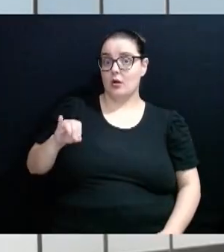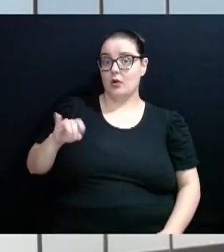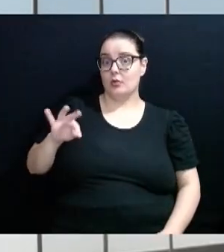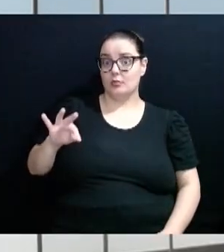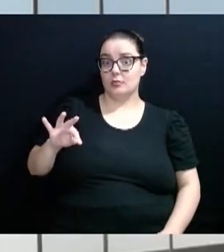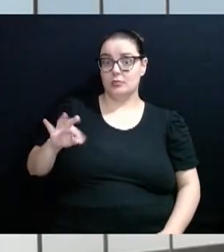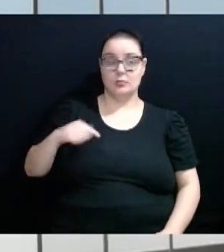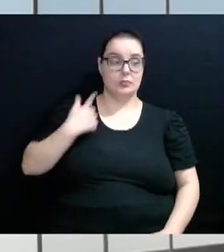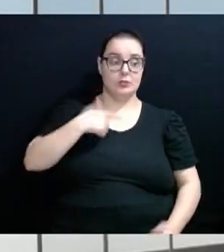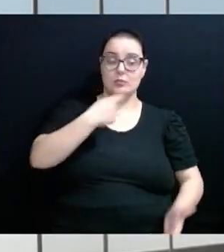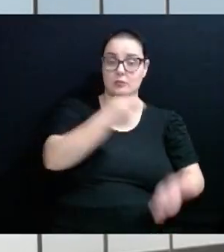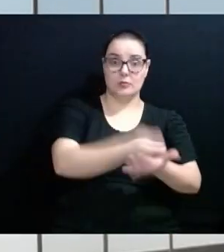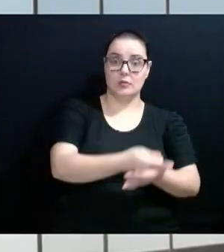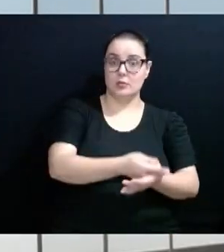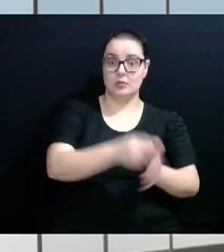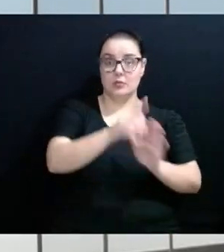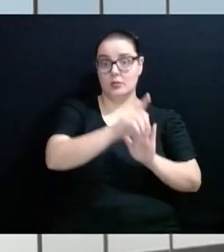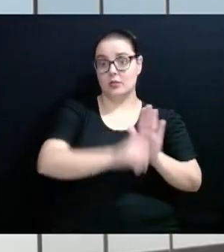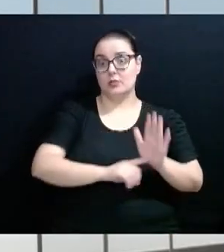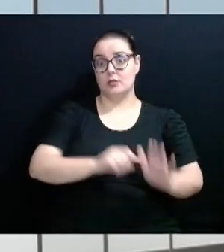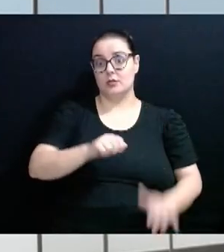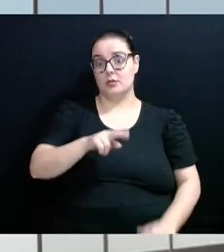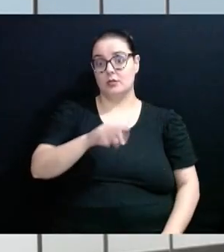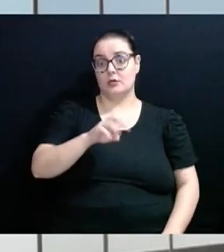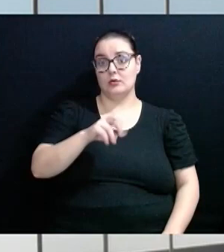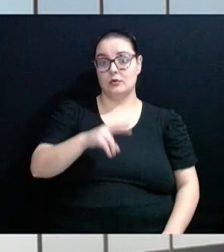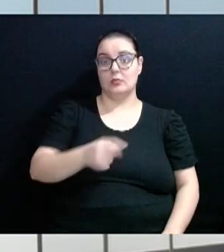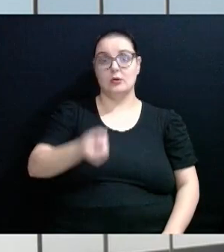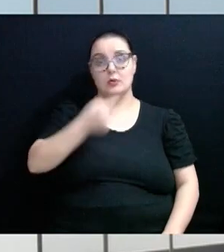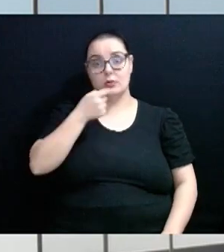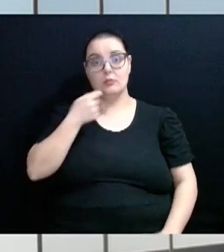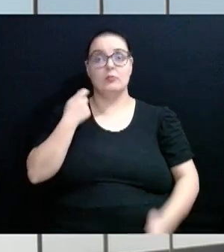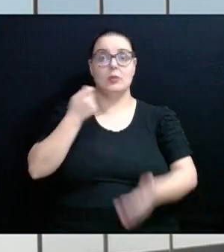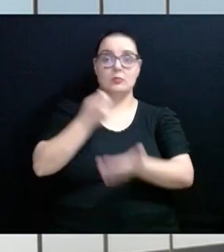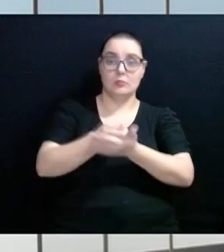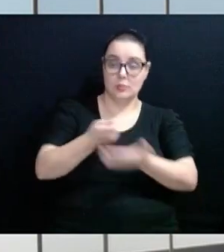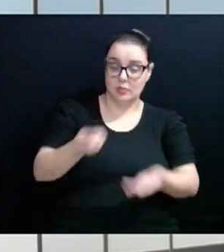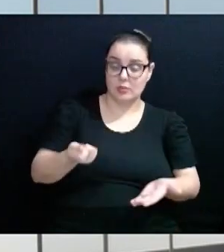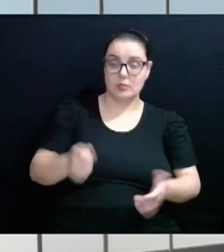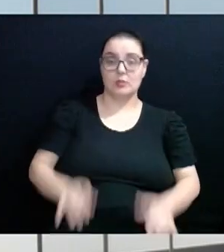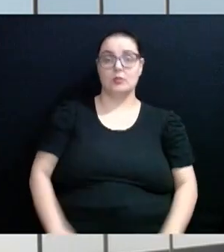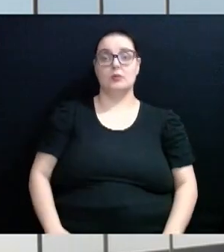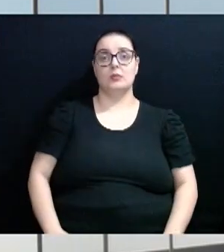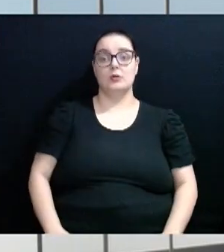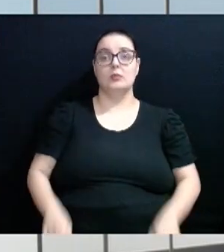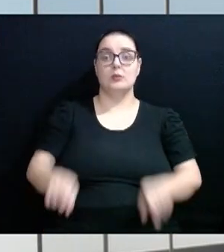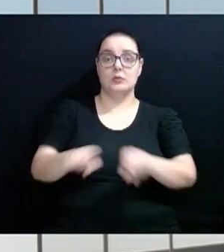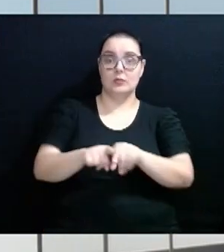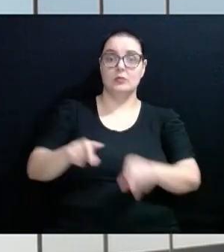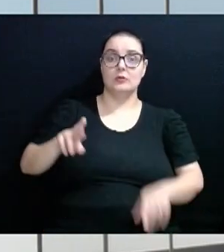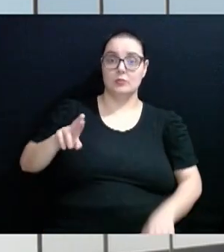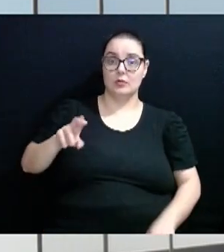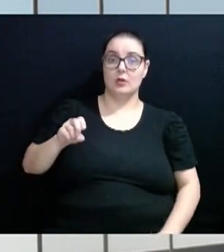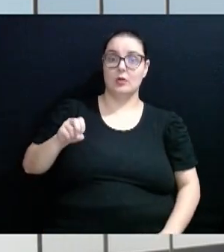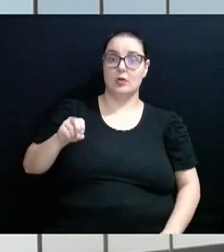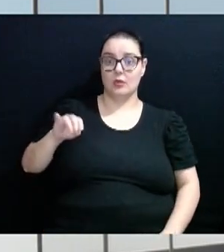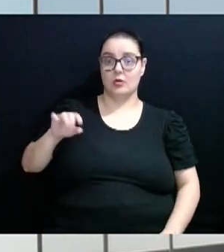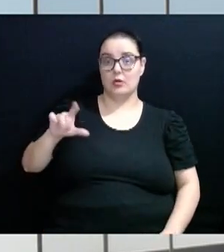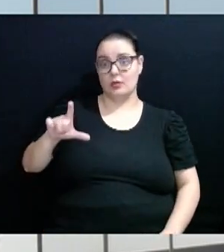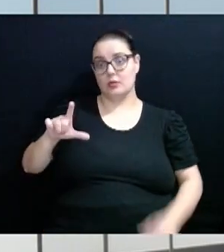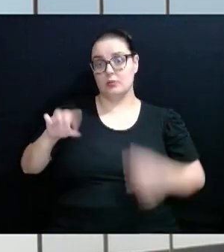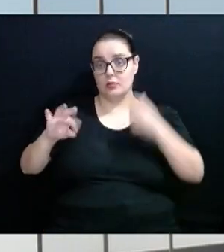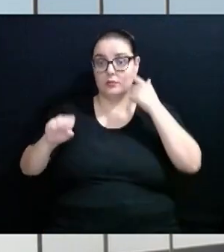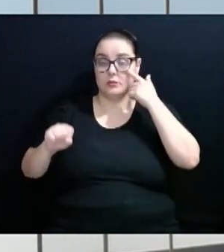né, direitos de autor. Os remédios que nós compramos, né, tem os royalties, né, das indústrias